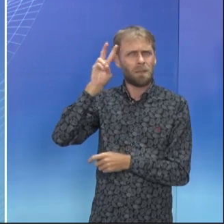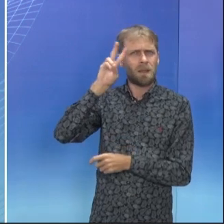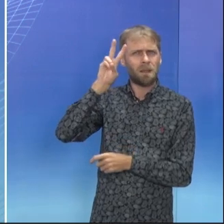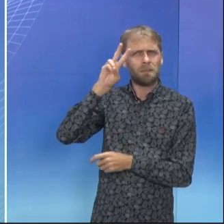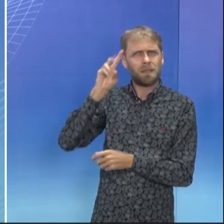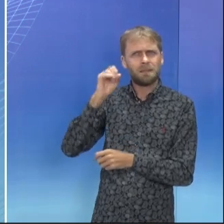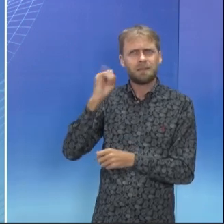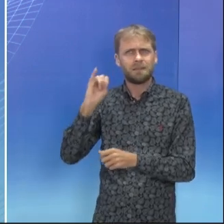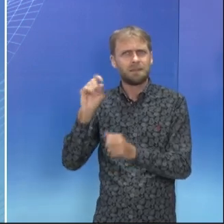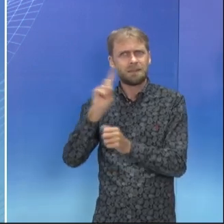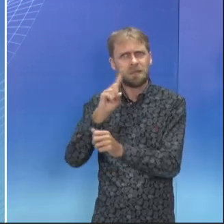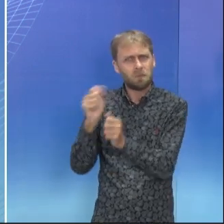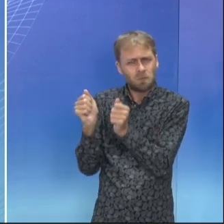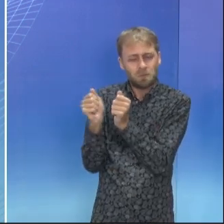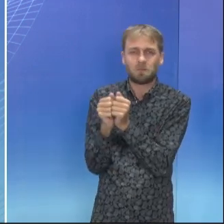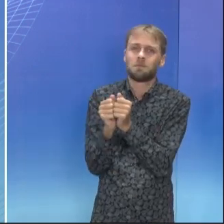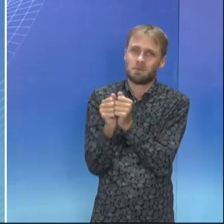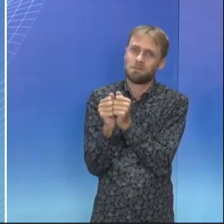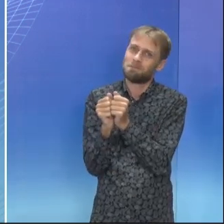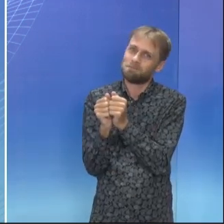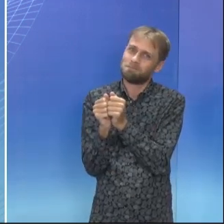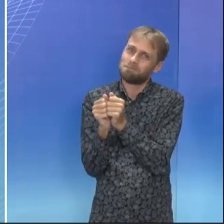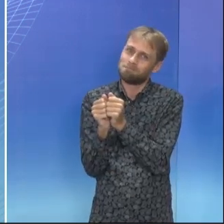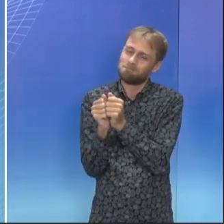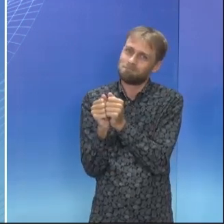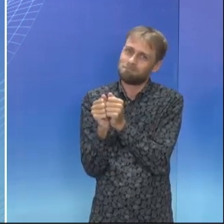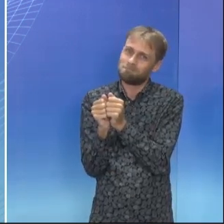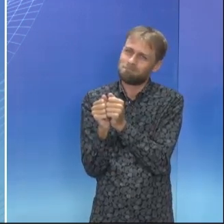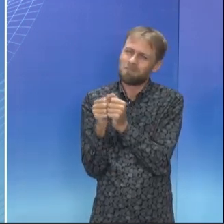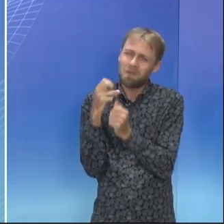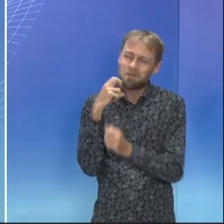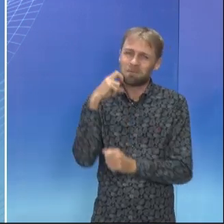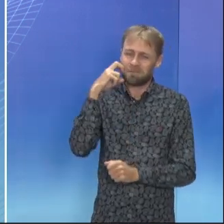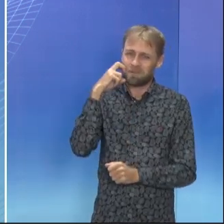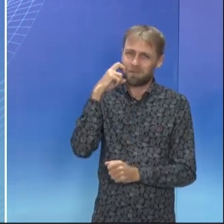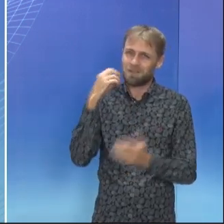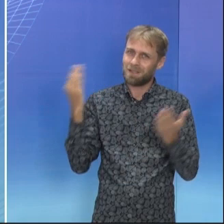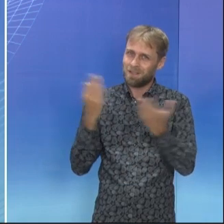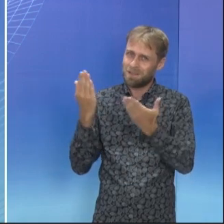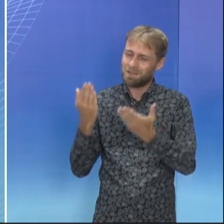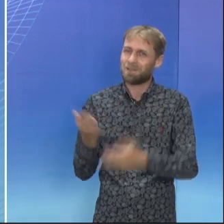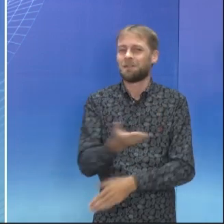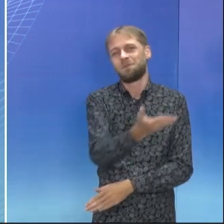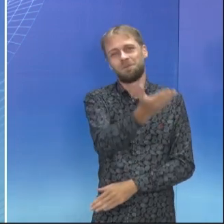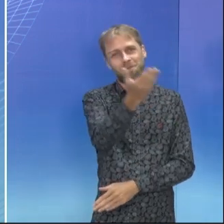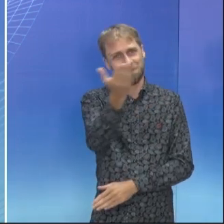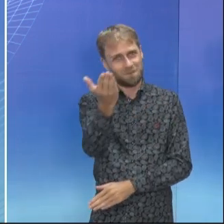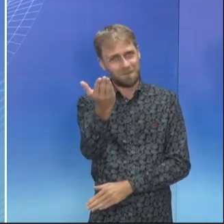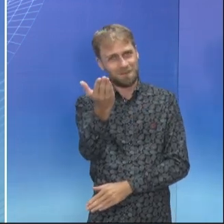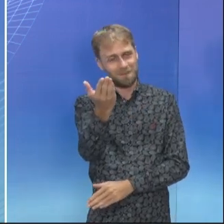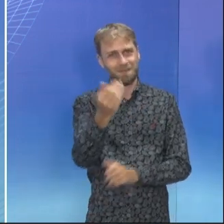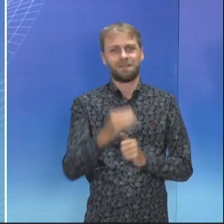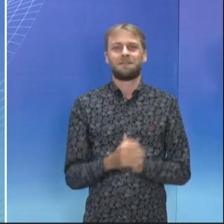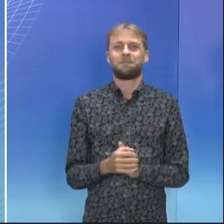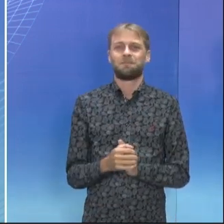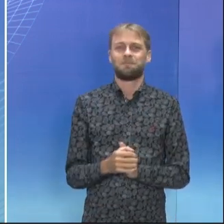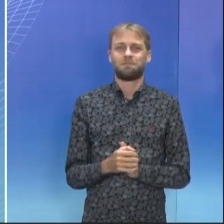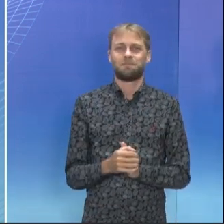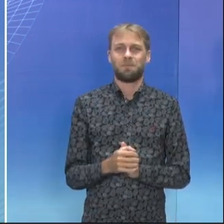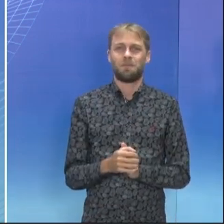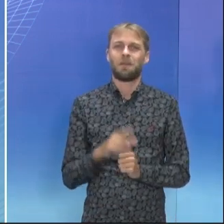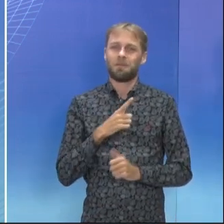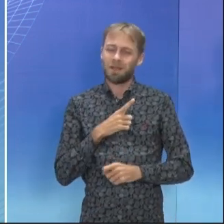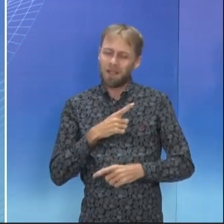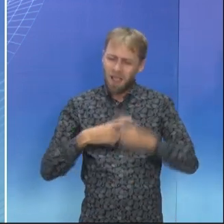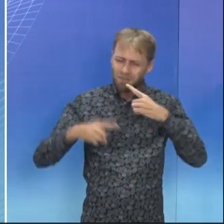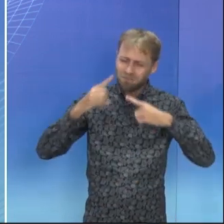estás comigo. E aí? Paguei mico? Agora é a vez de vocês, certo?